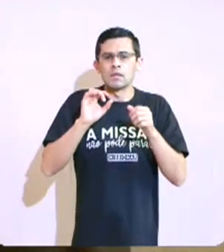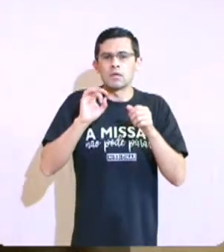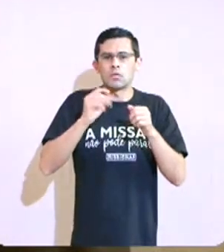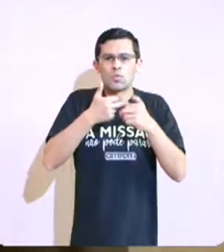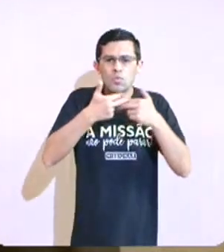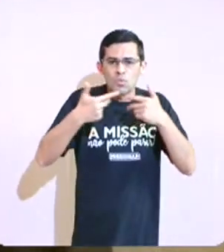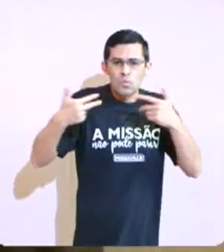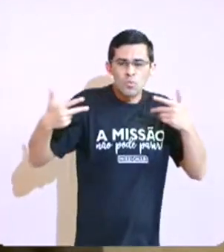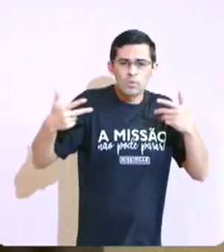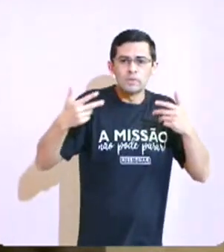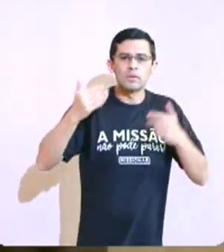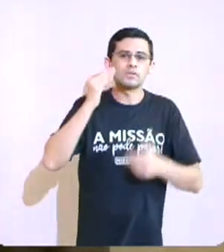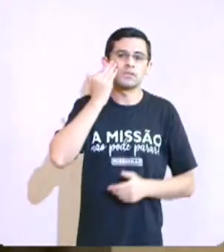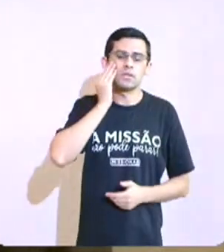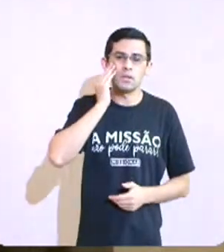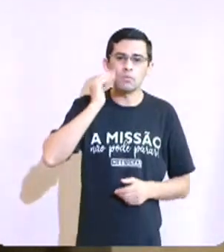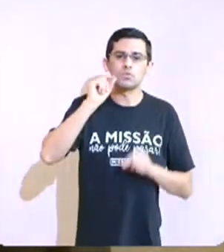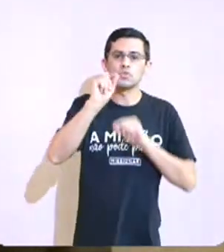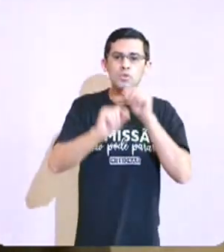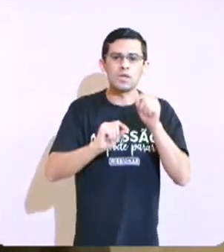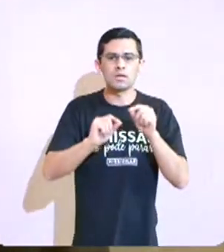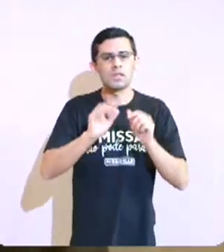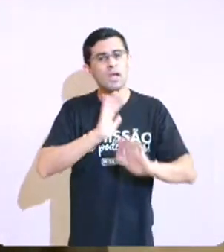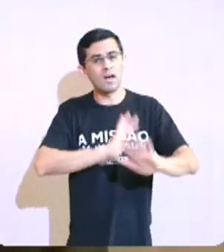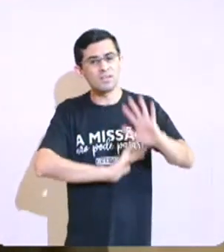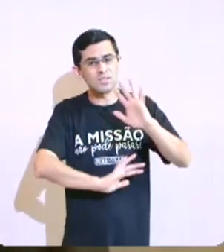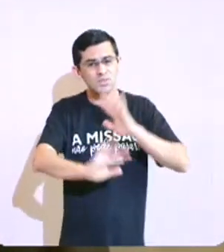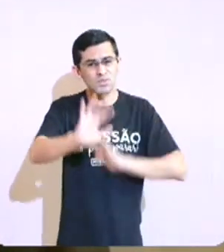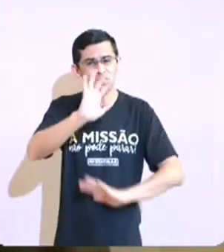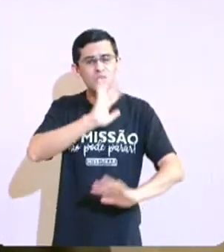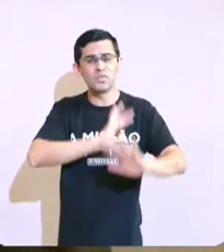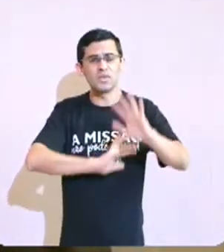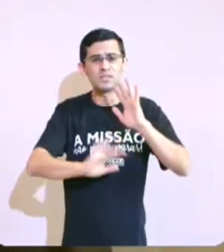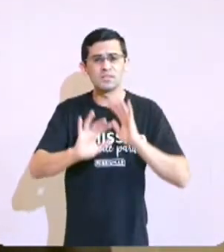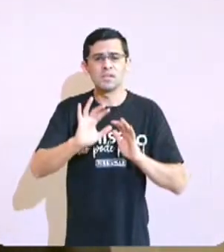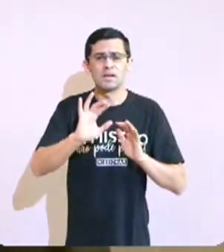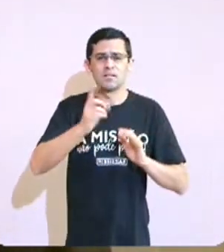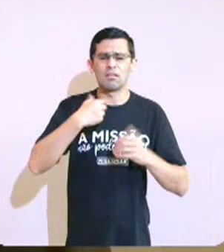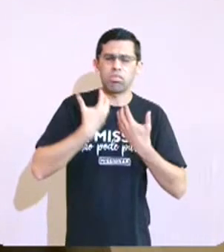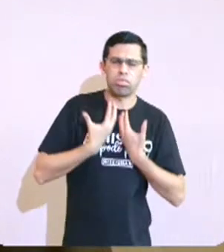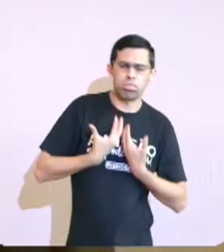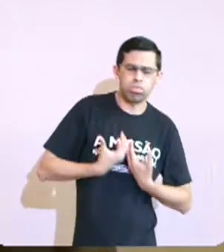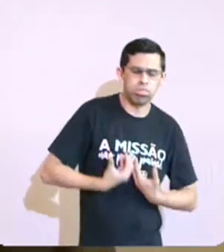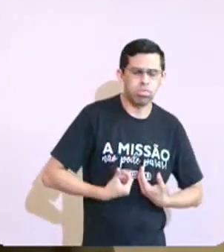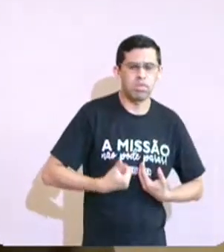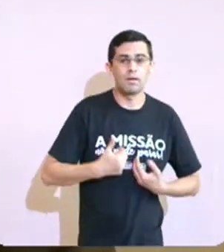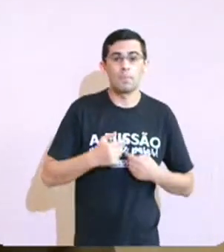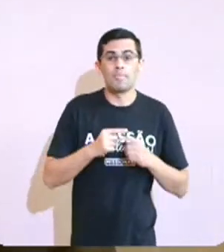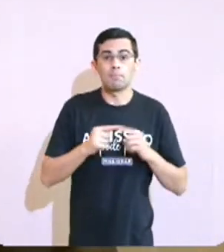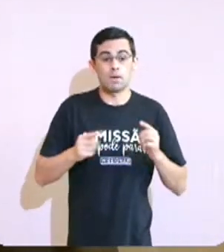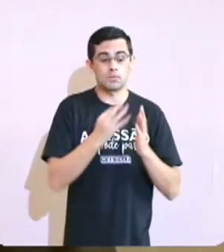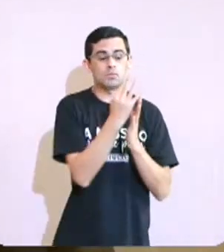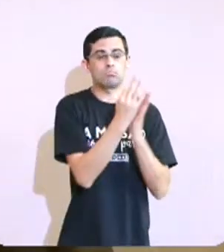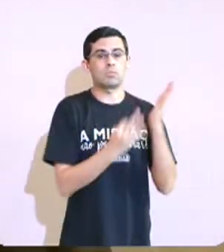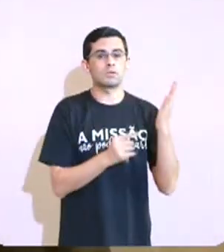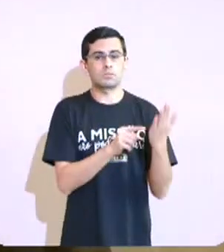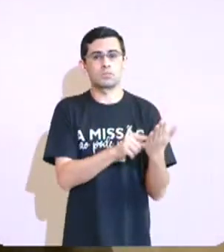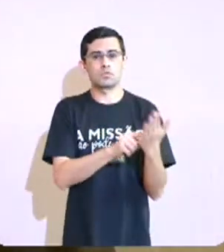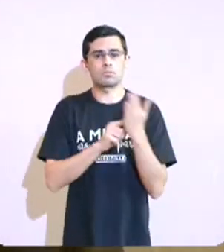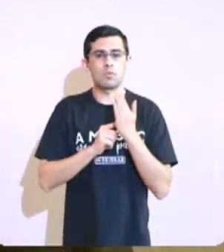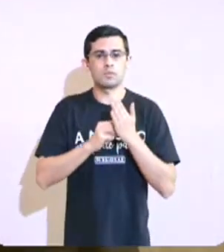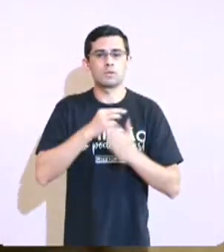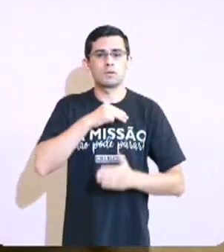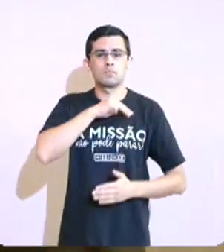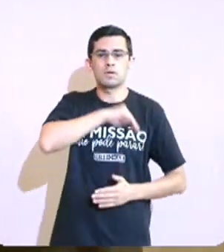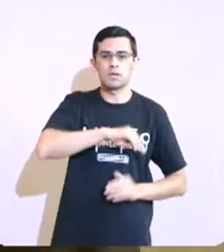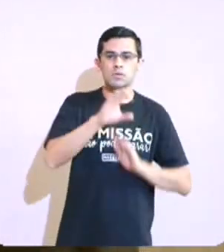sem óleo, que mais cedo ou mais tarde nos levará ao câncer e ao enfado. O texto nos diz, em